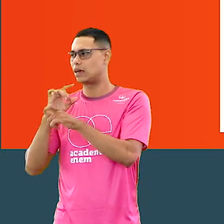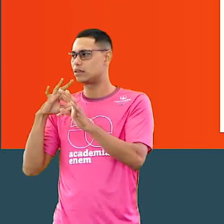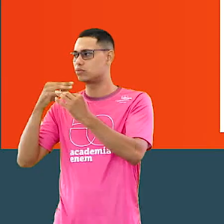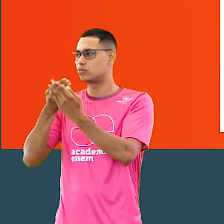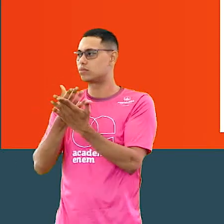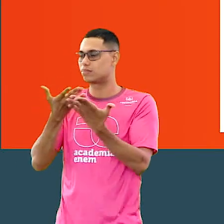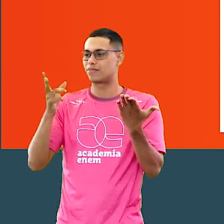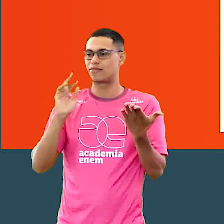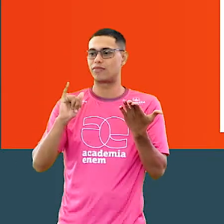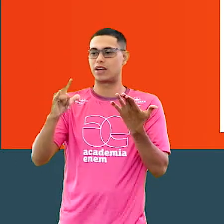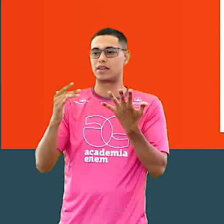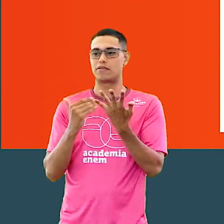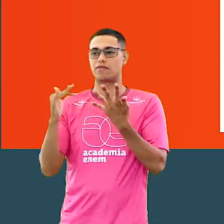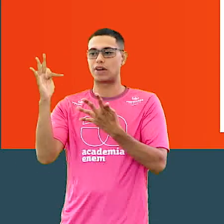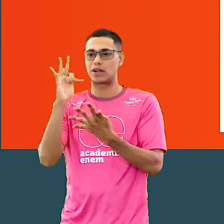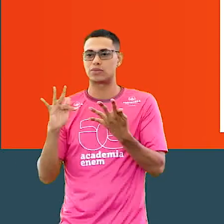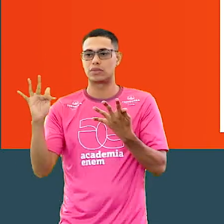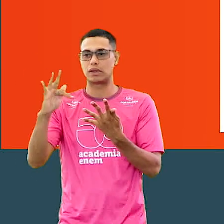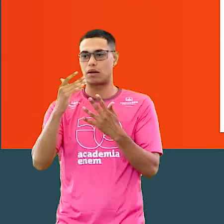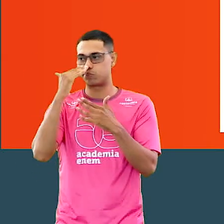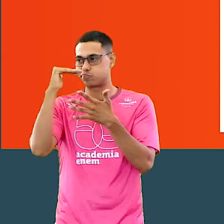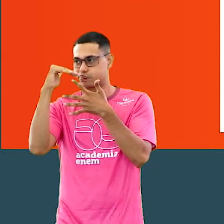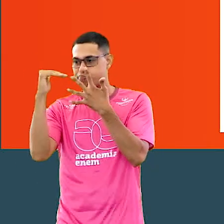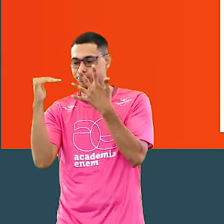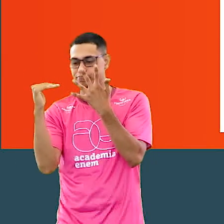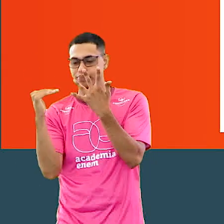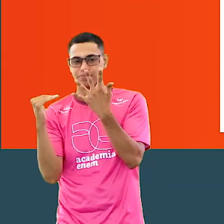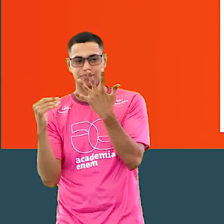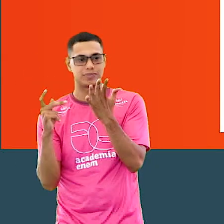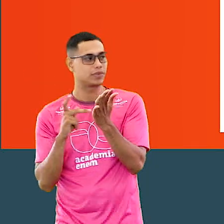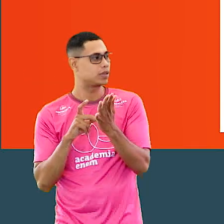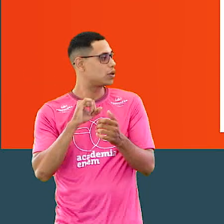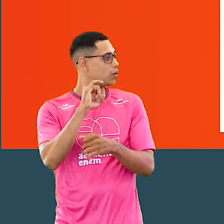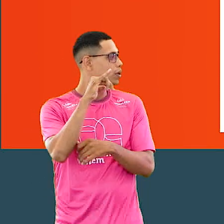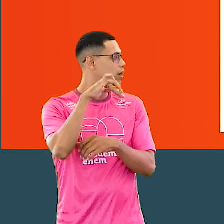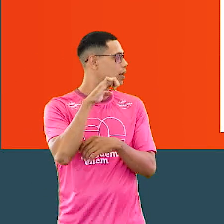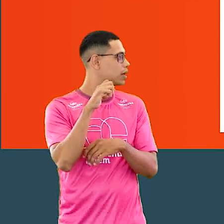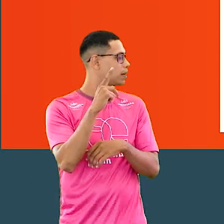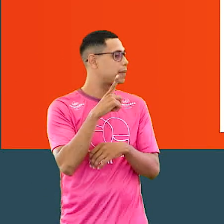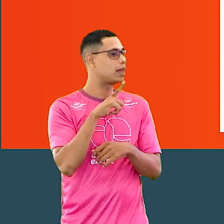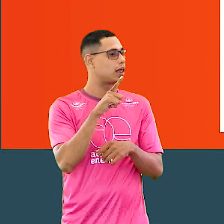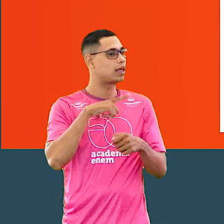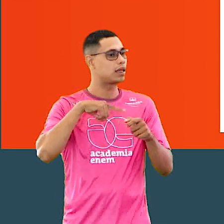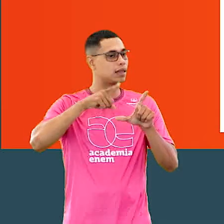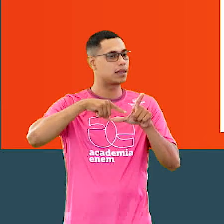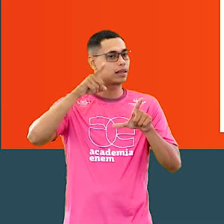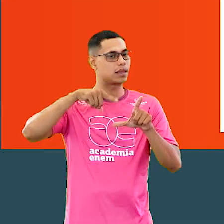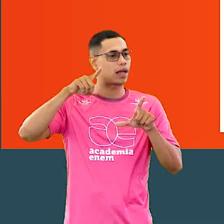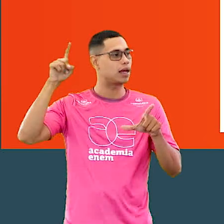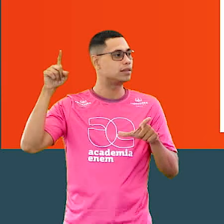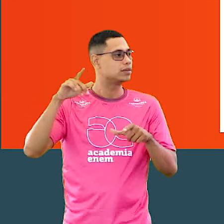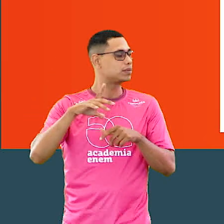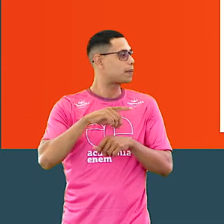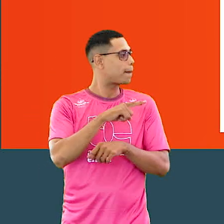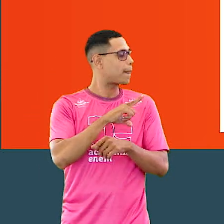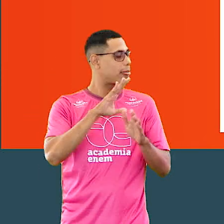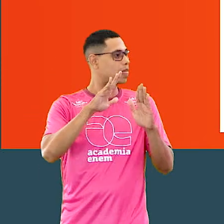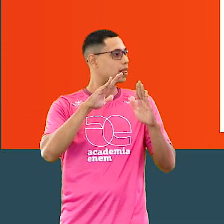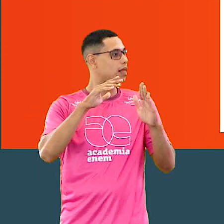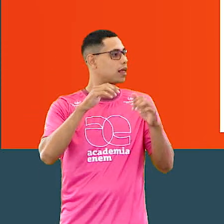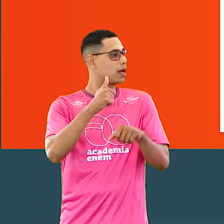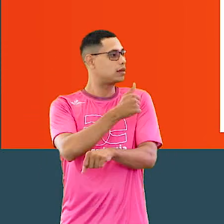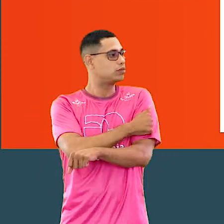vai baixar o nível da faculdade. Olha só o que é que o INEP trouxe aqui para a gente. Olha só.